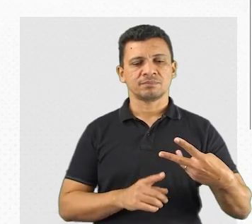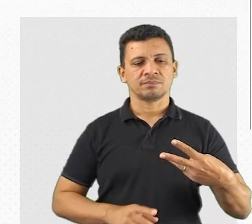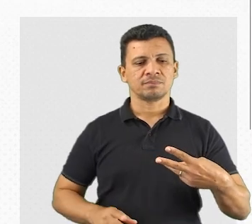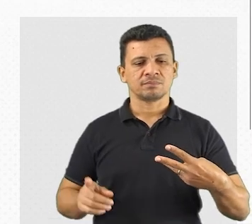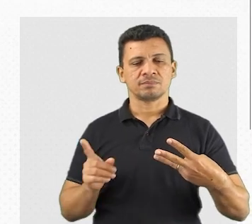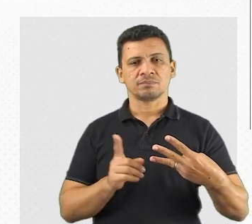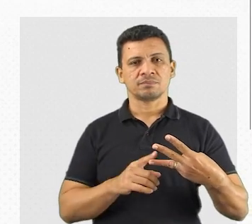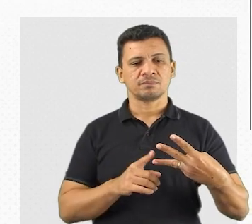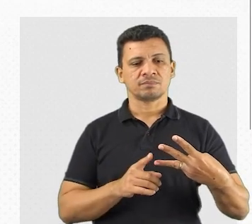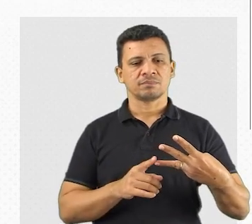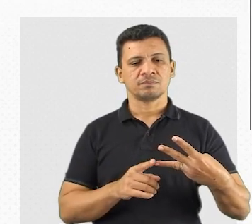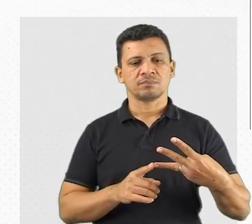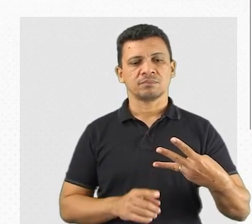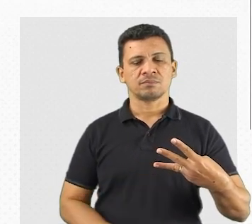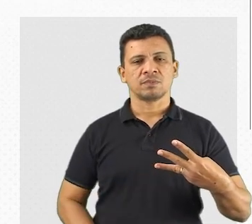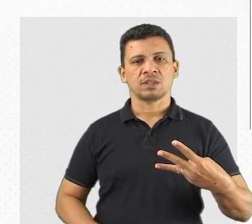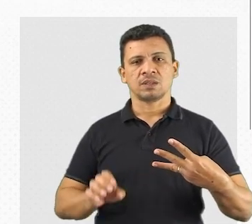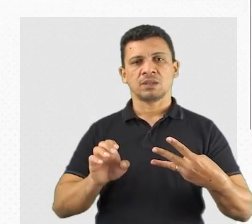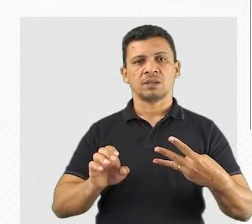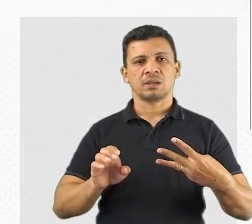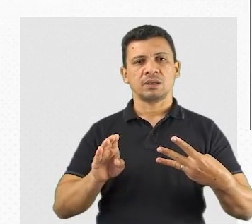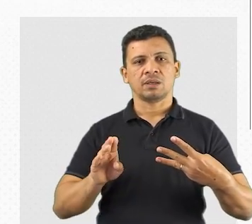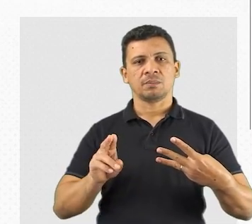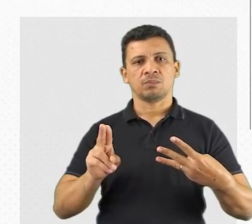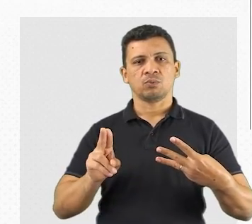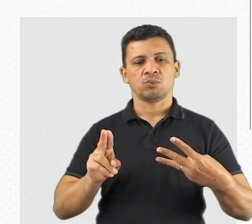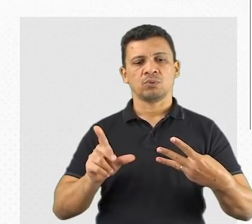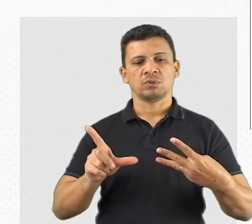E não posso esquecer da ebulioscopia,